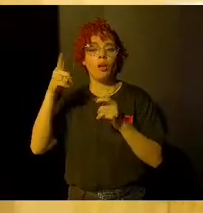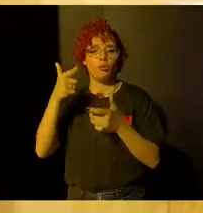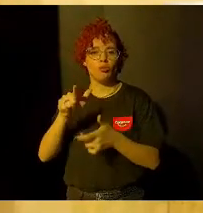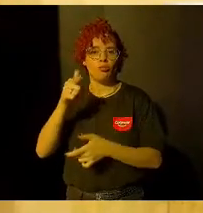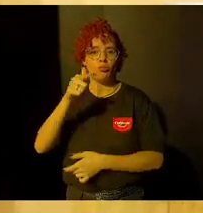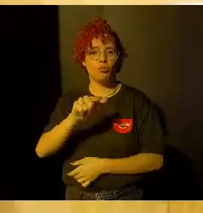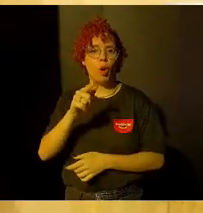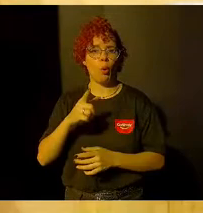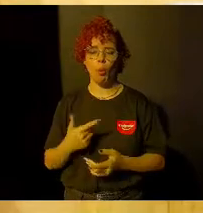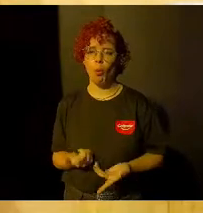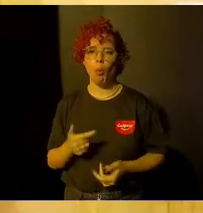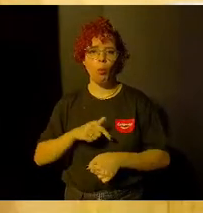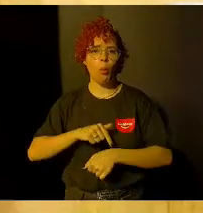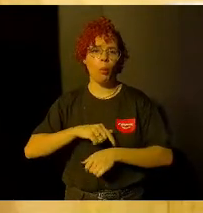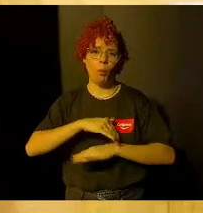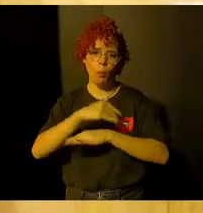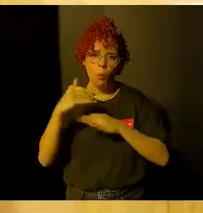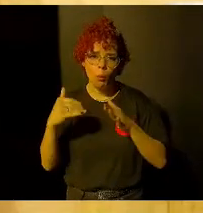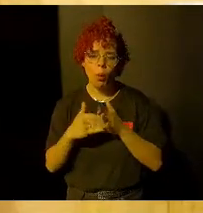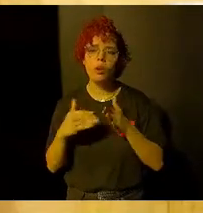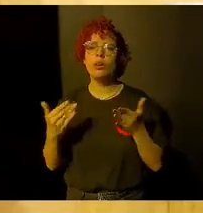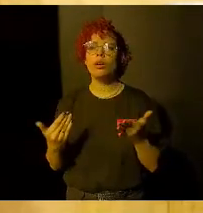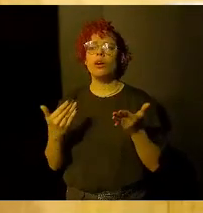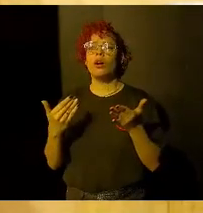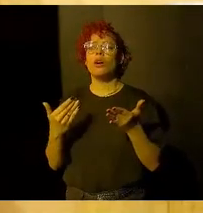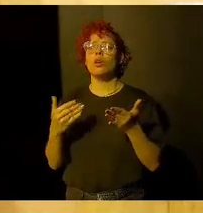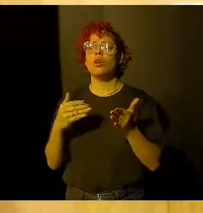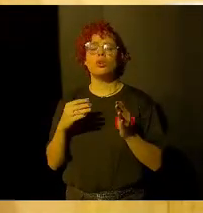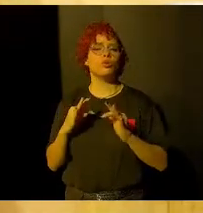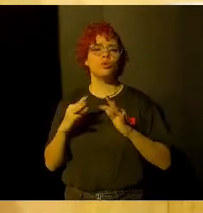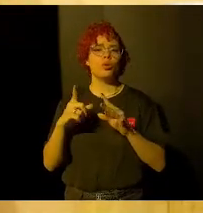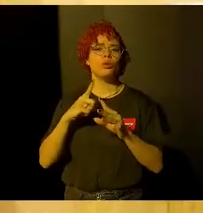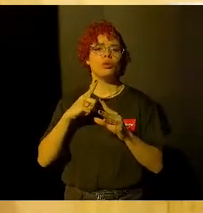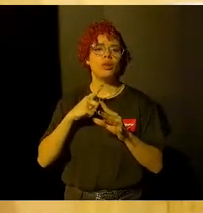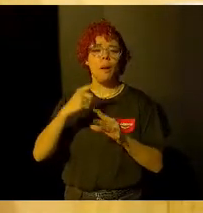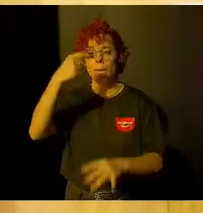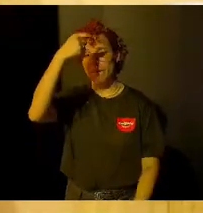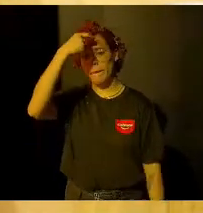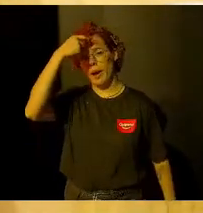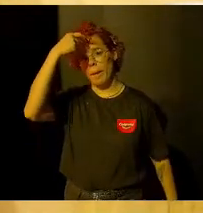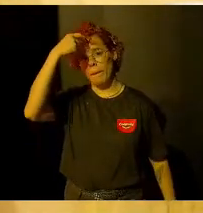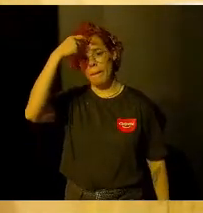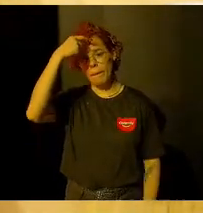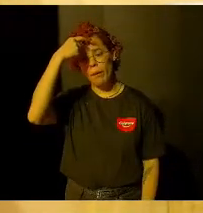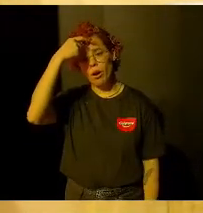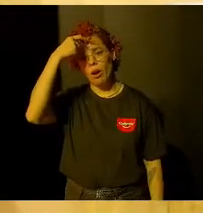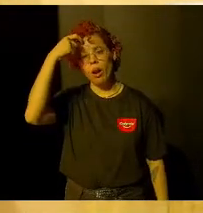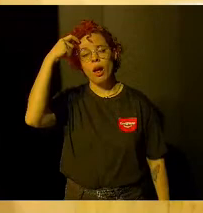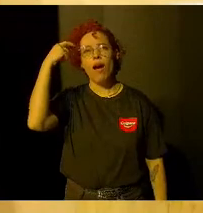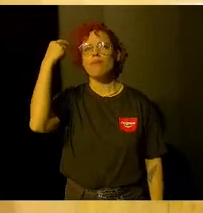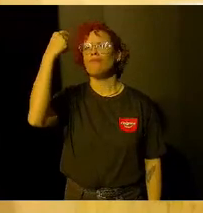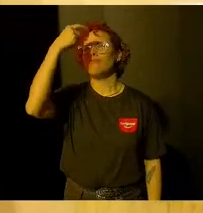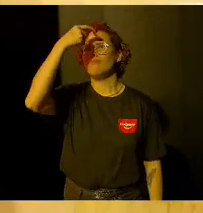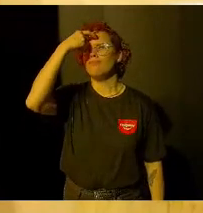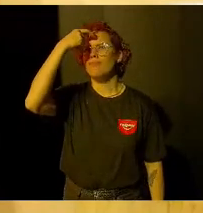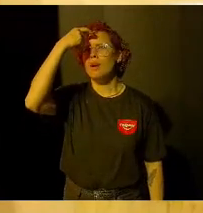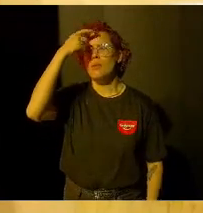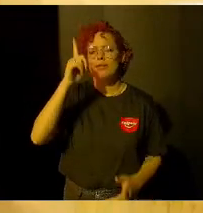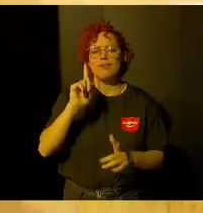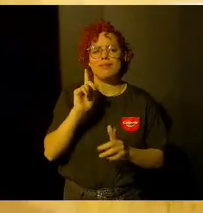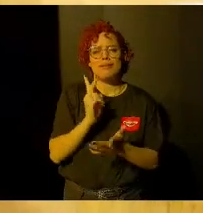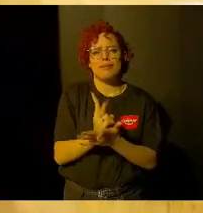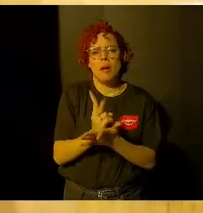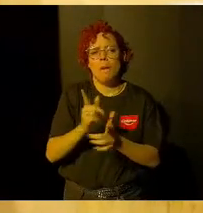que todo mundo tem dentro de uma grande ficcionista que a memória Nossa memória grande ficcionista tá o tempo todo